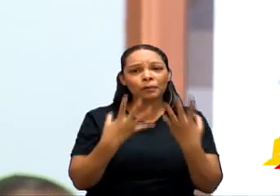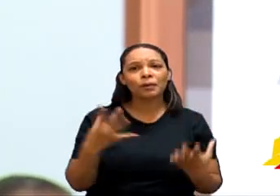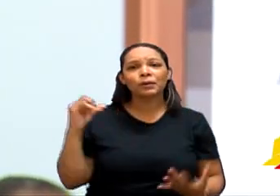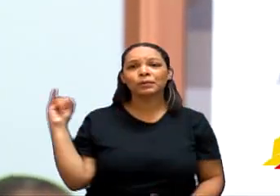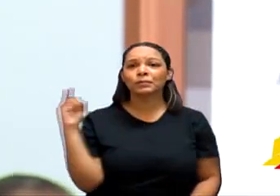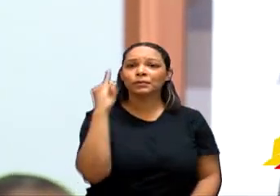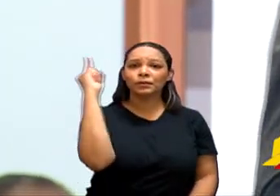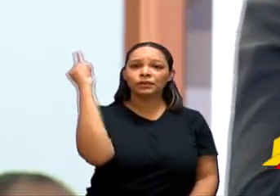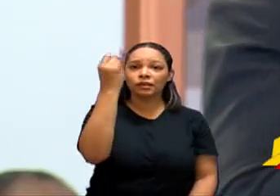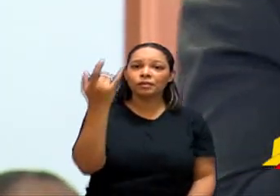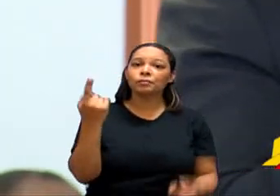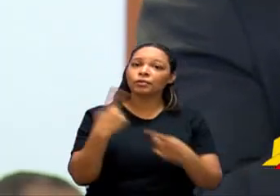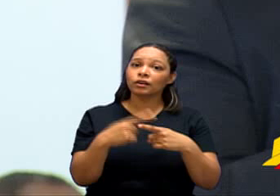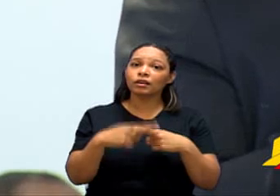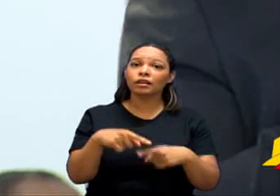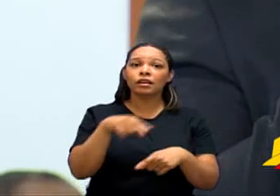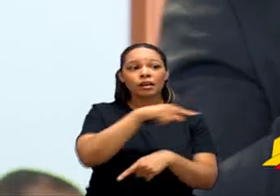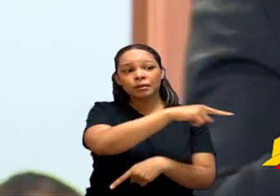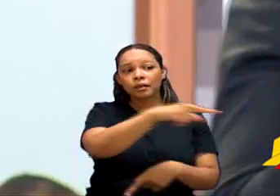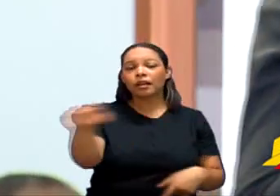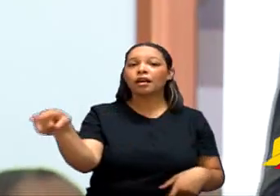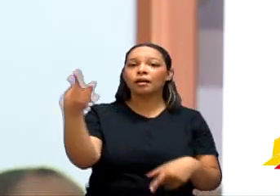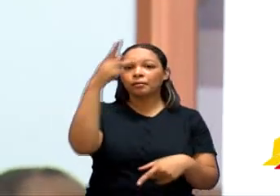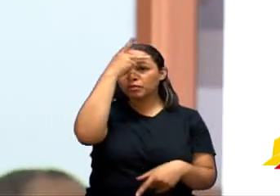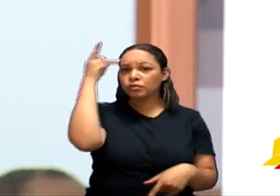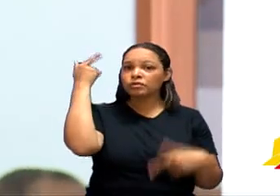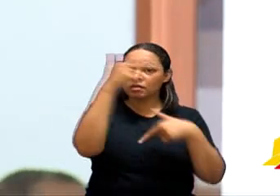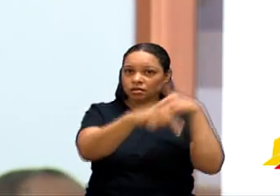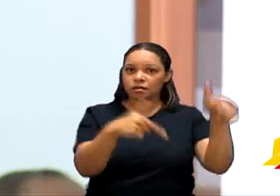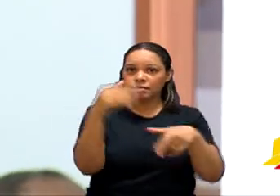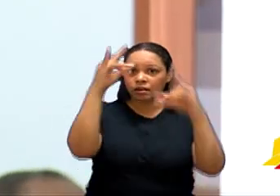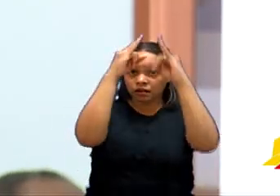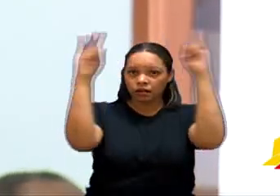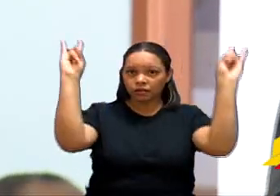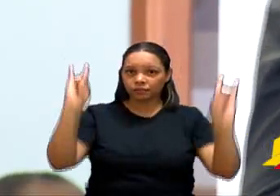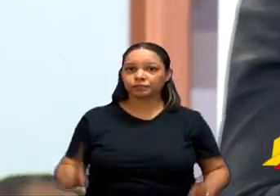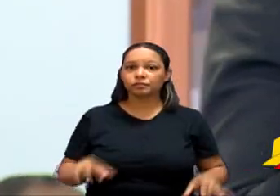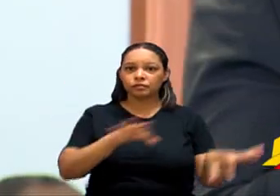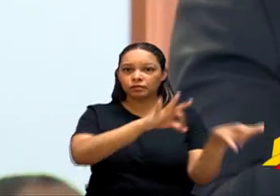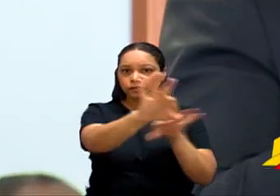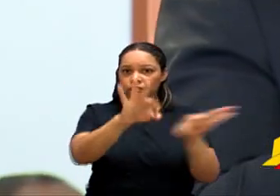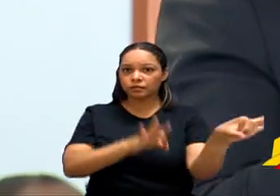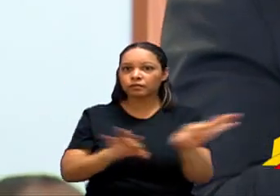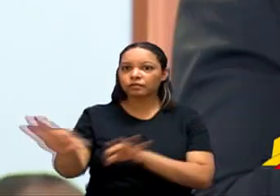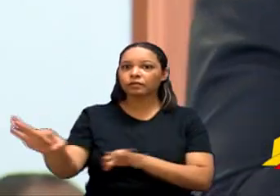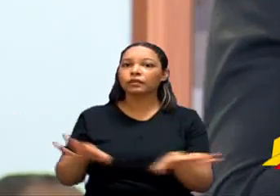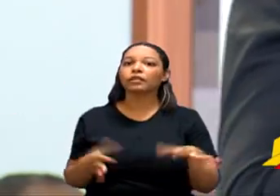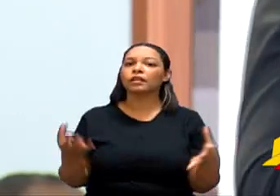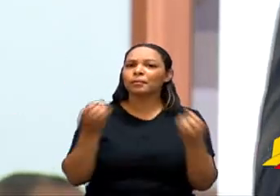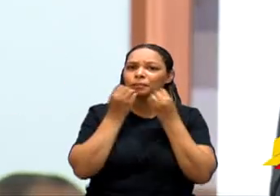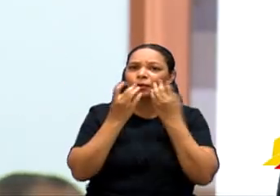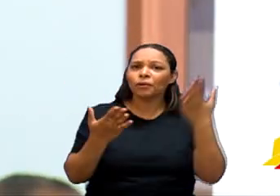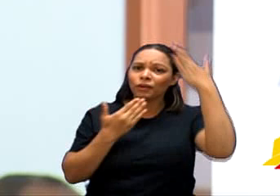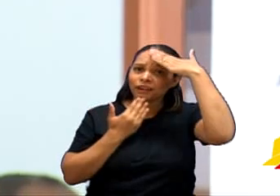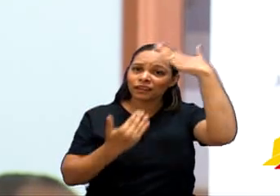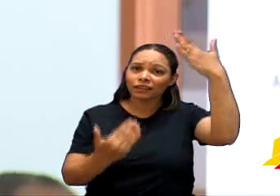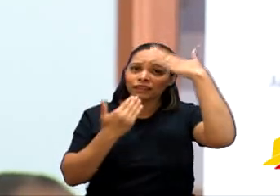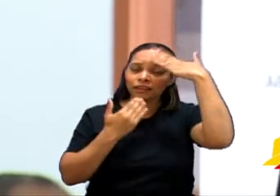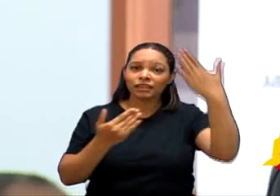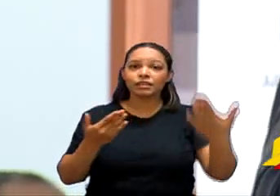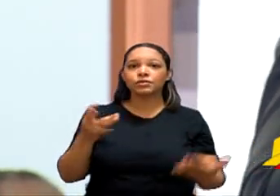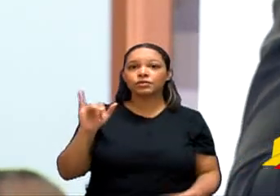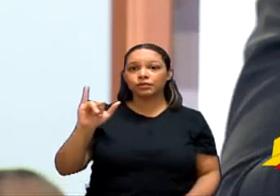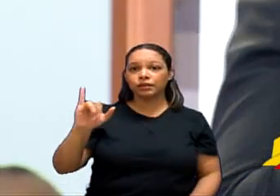ali, todos os barganheiros, tanto de dentro quanto fora, que está organizado também. Então, agradeço a Ivonete, que é do lado de